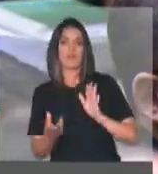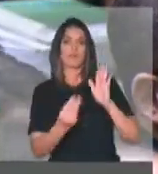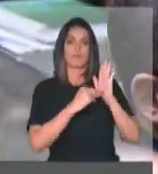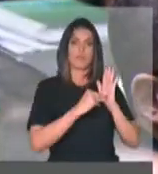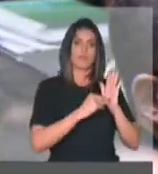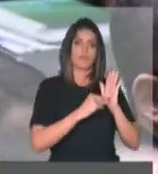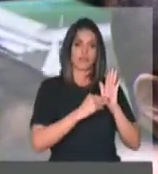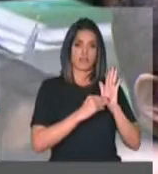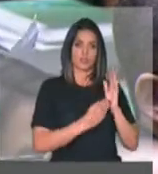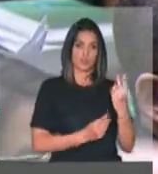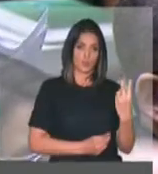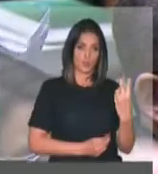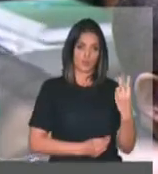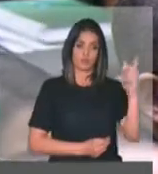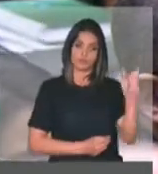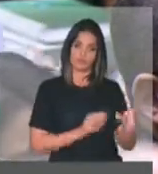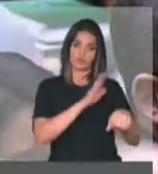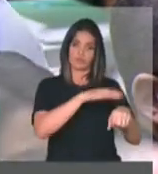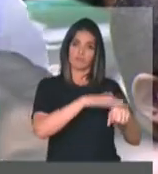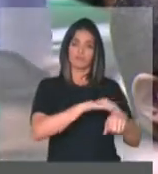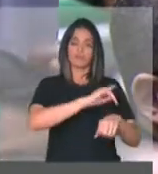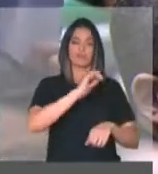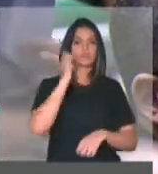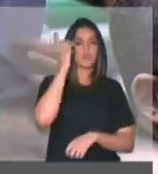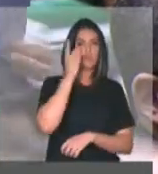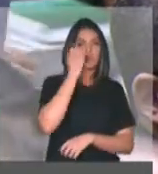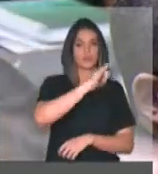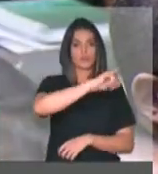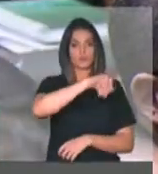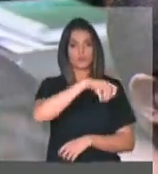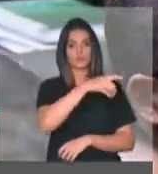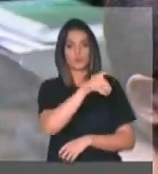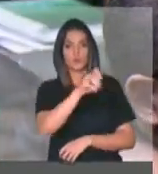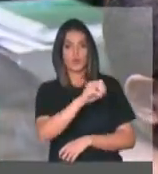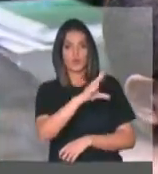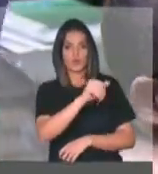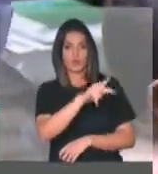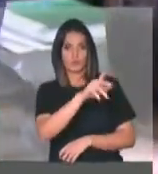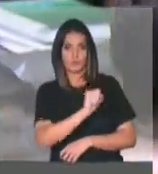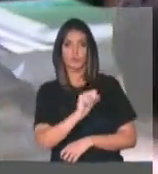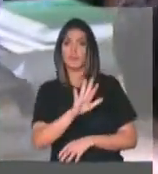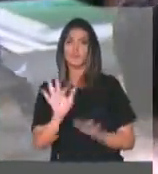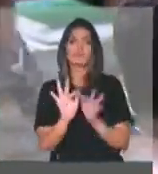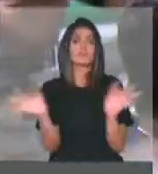Campos. Se o relator acolher, são emendas simples, o nosso desejo é retirar o